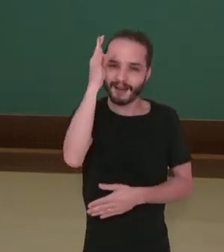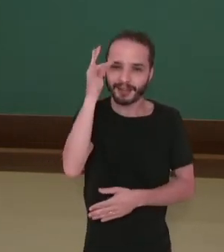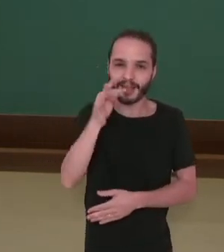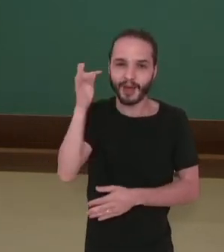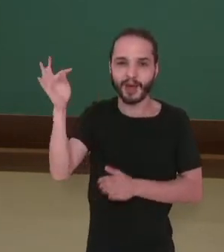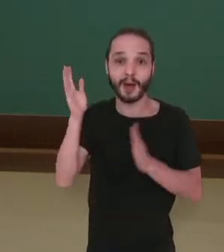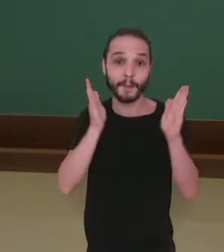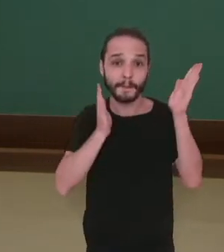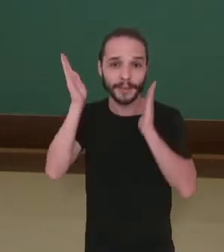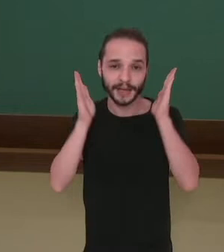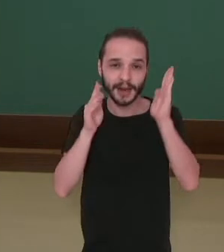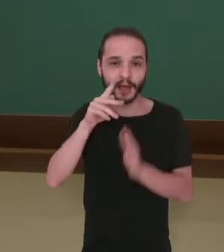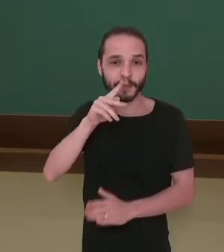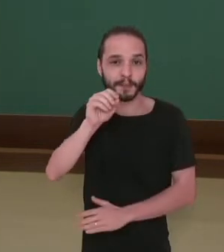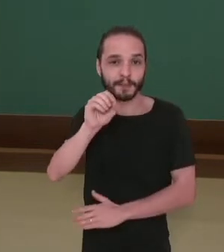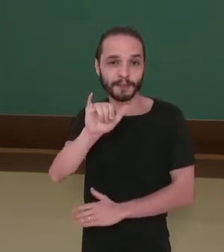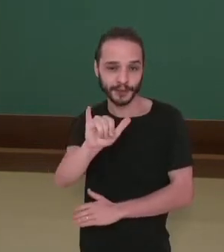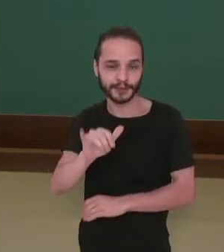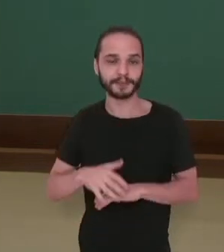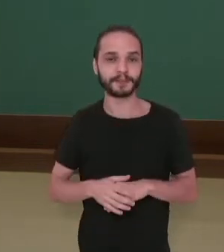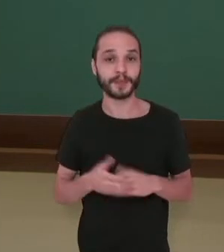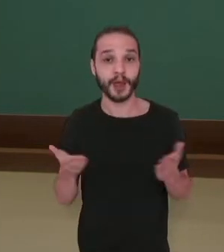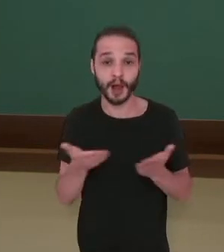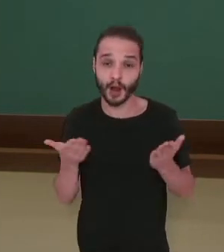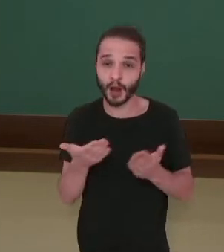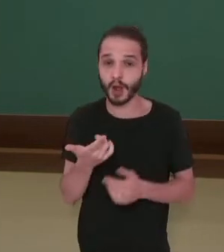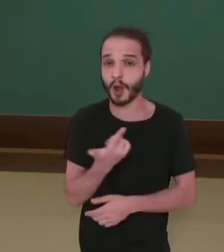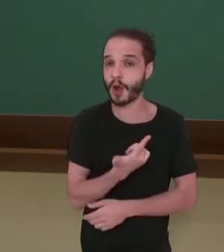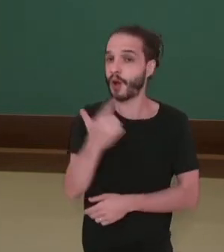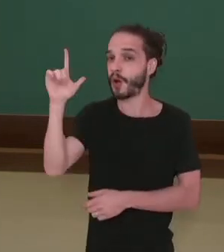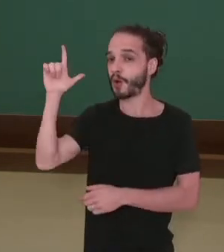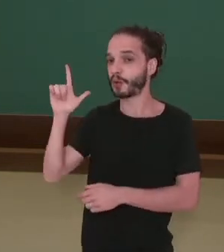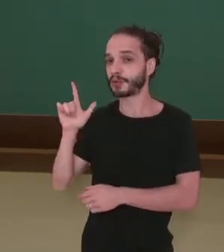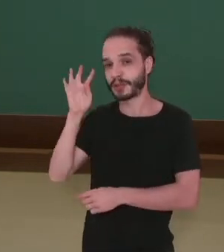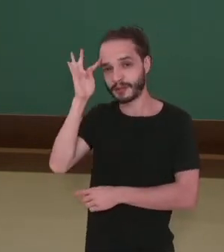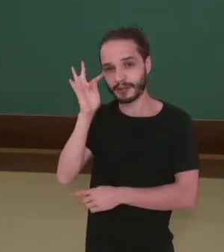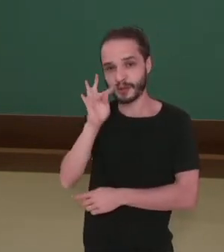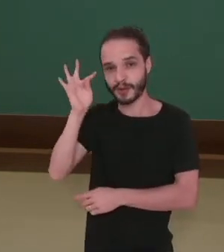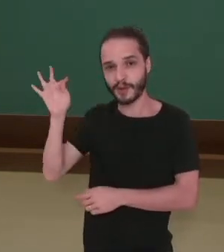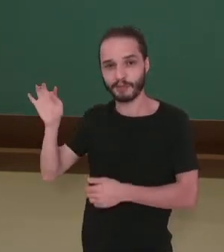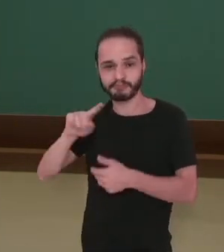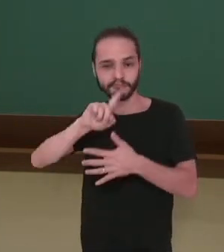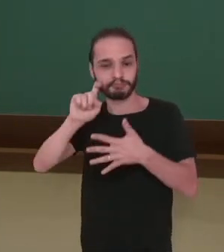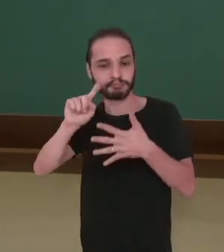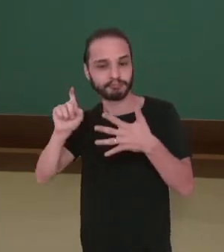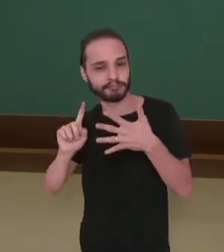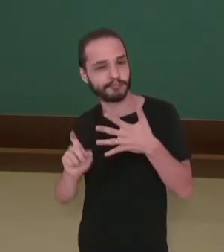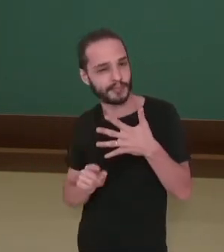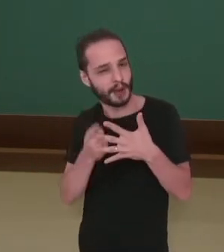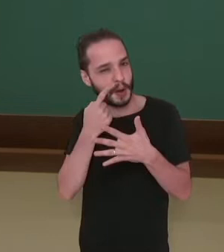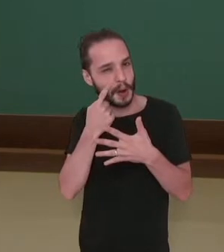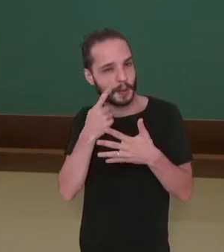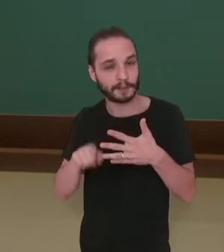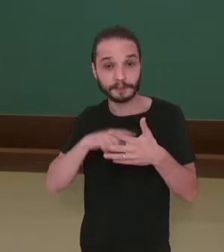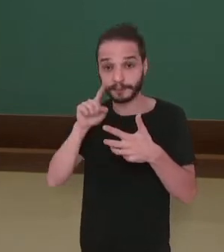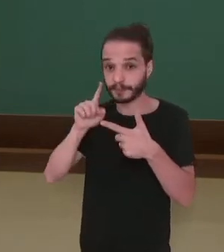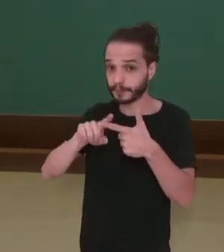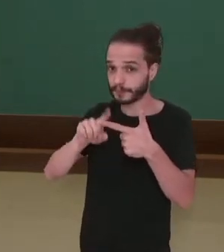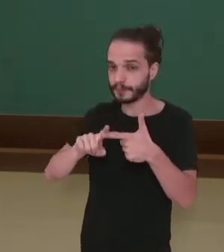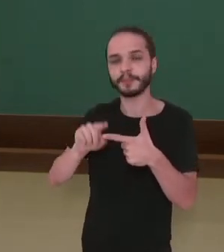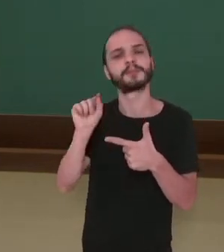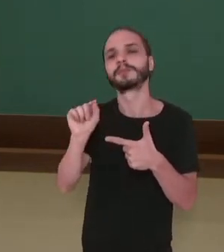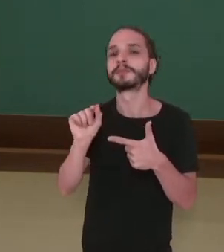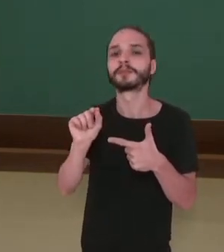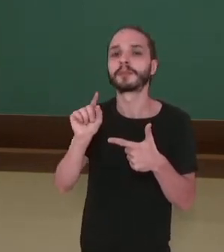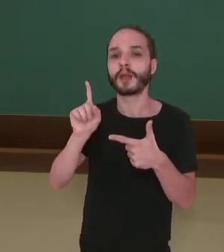defende. Agora vamos ver outras teorias a respeito, então, do povoamento da América. A hipótese 2,